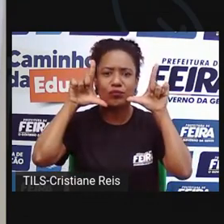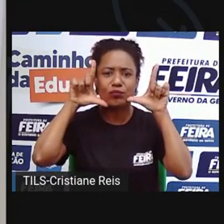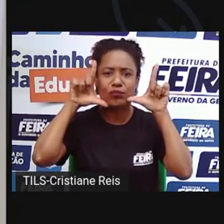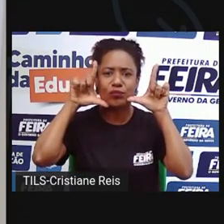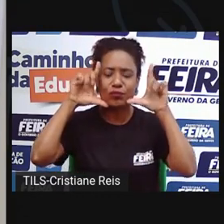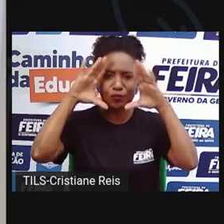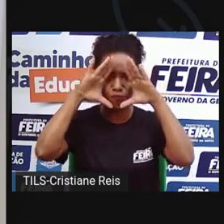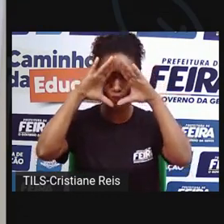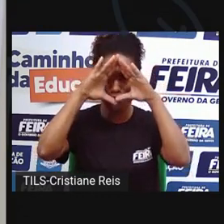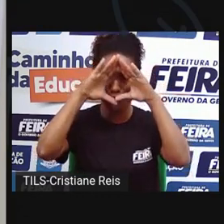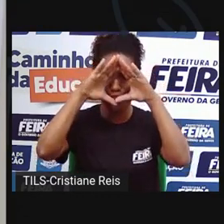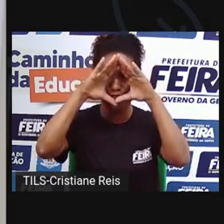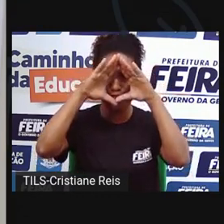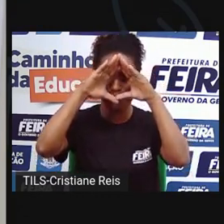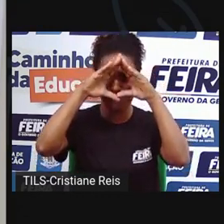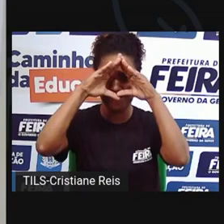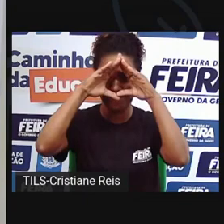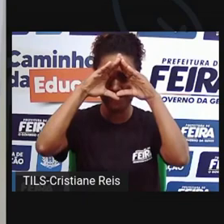um triângulo?